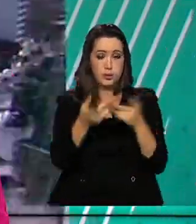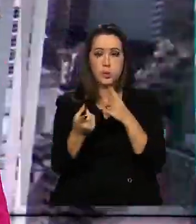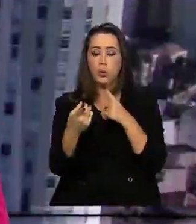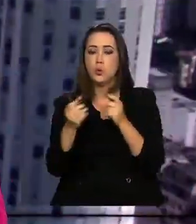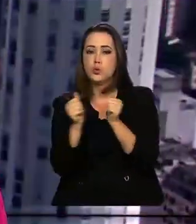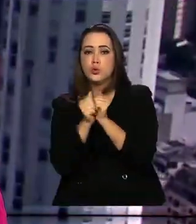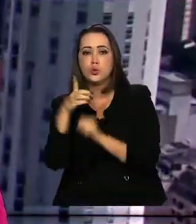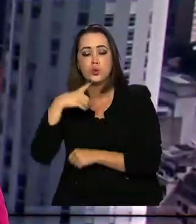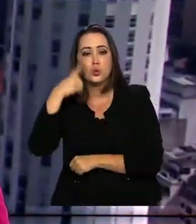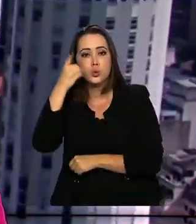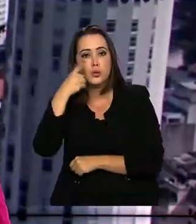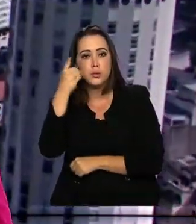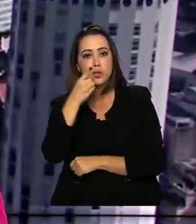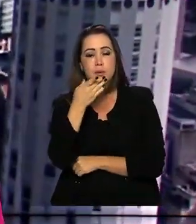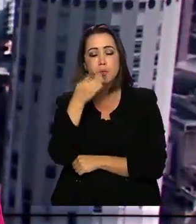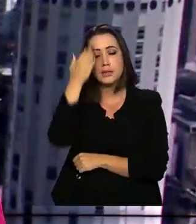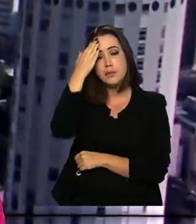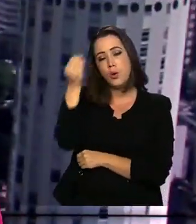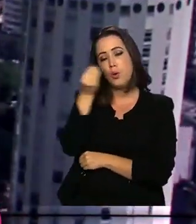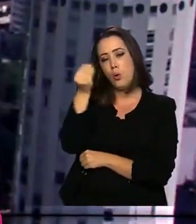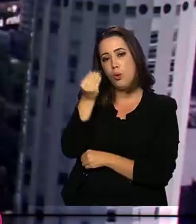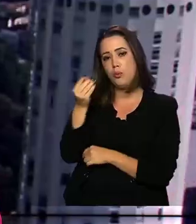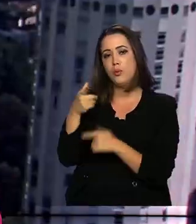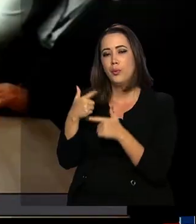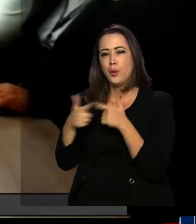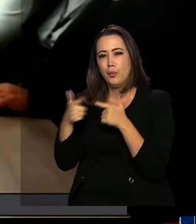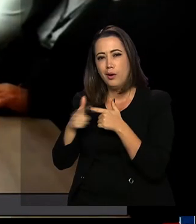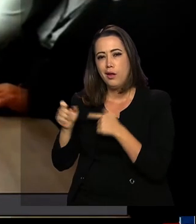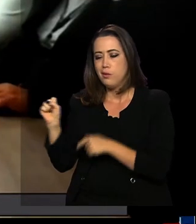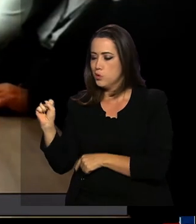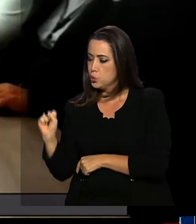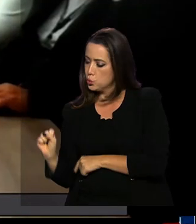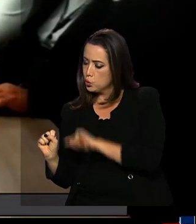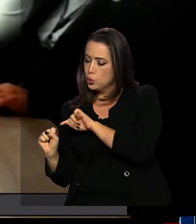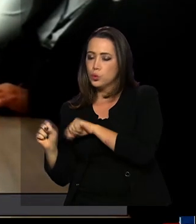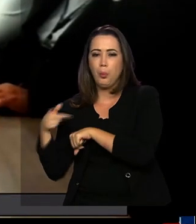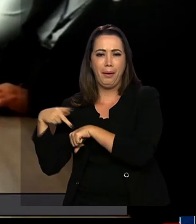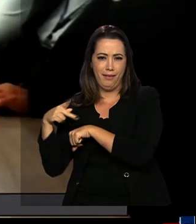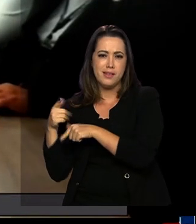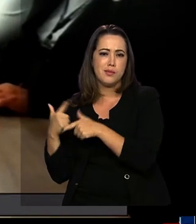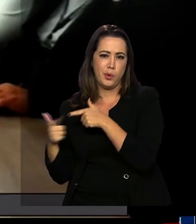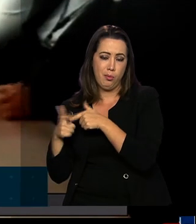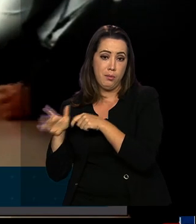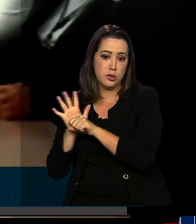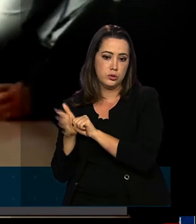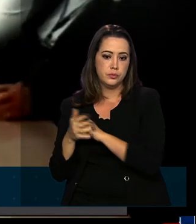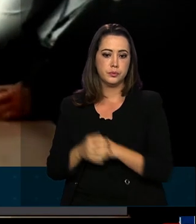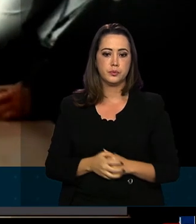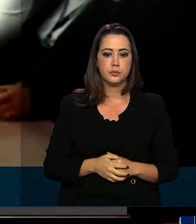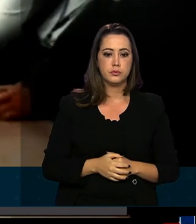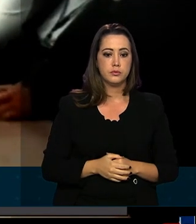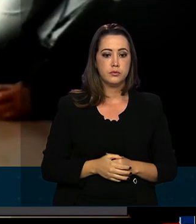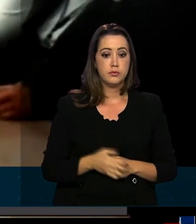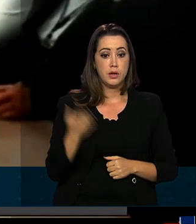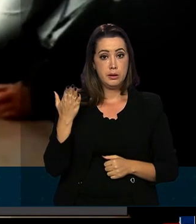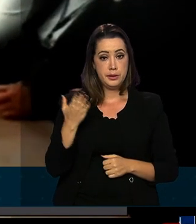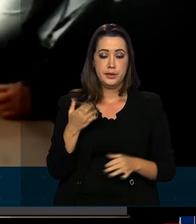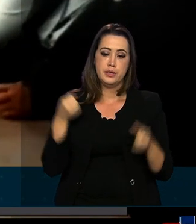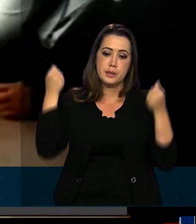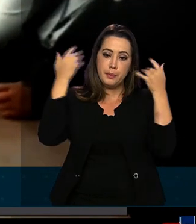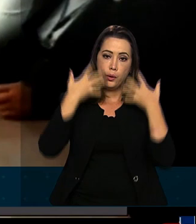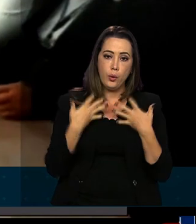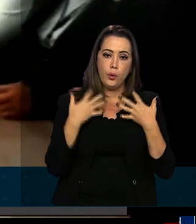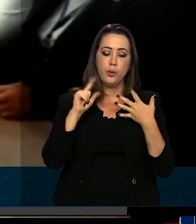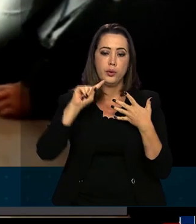situação do coronavírus na região sul do país. Eduardo Pazuello explicou aos participantes que, nesse